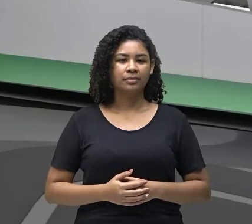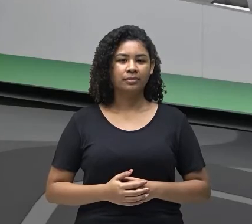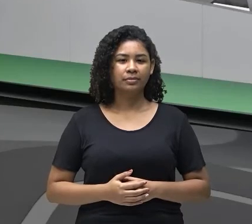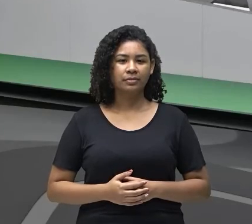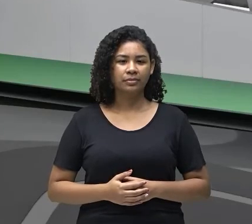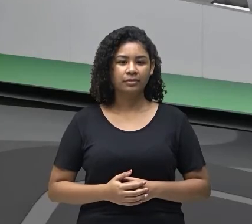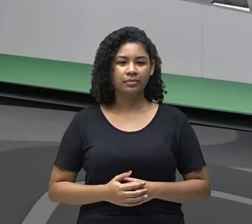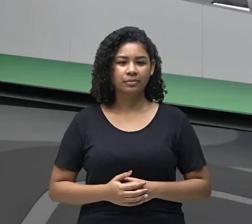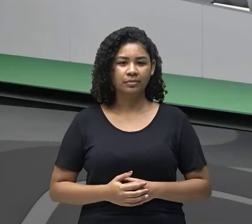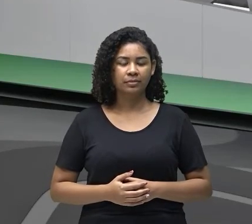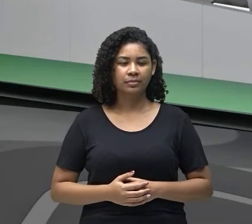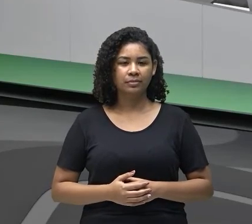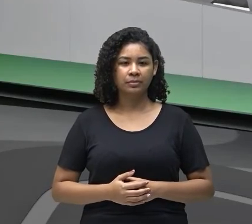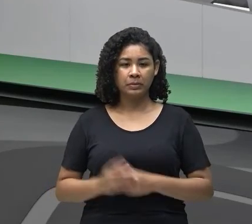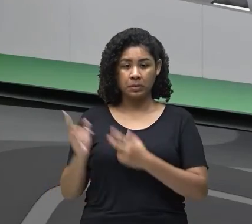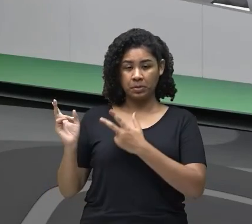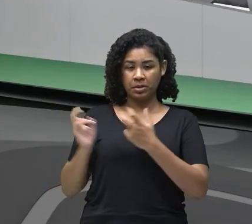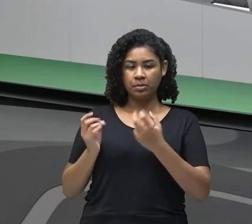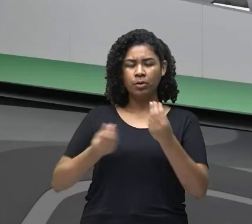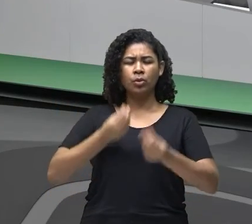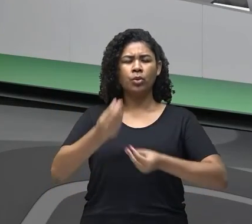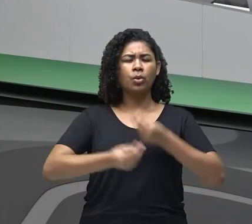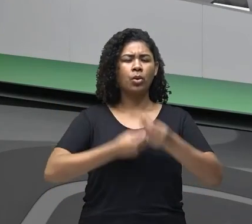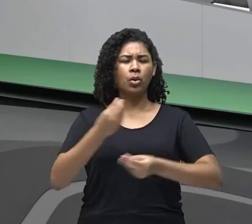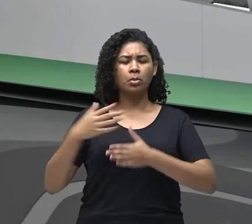A gente observa aqui o seu processo.